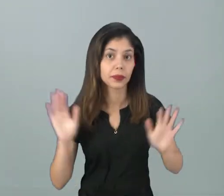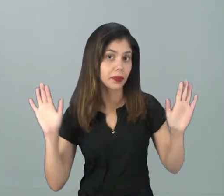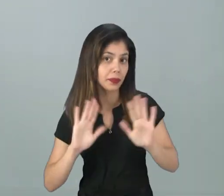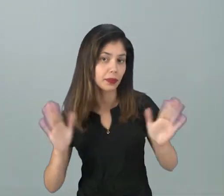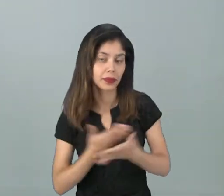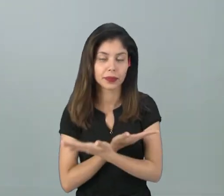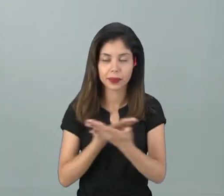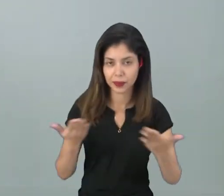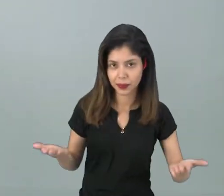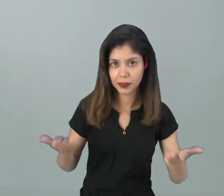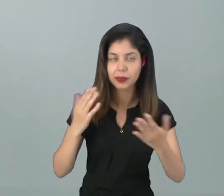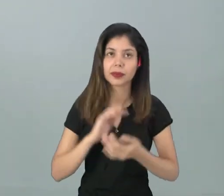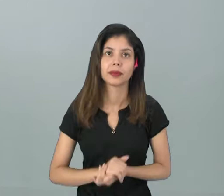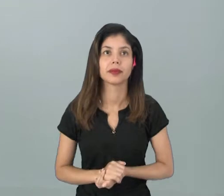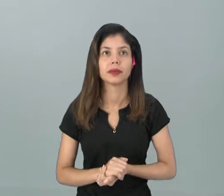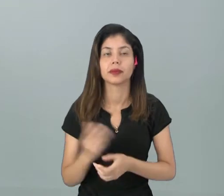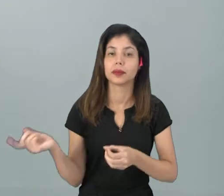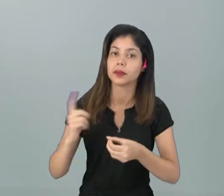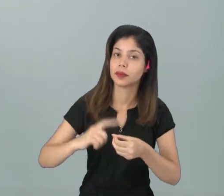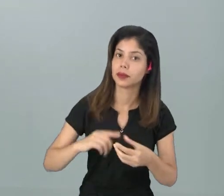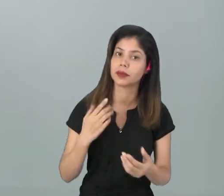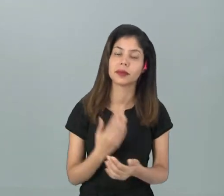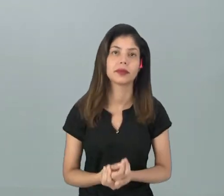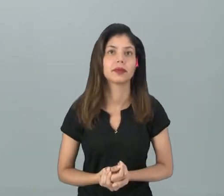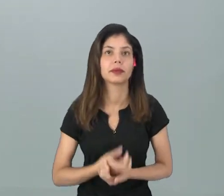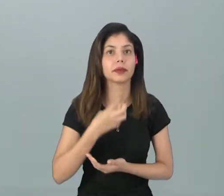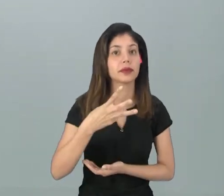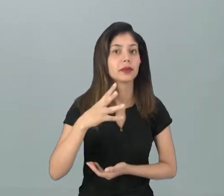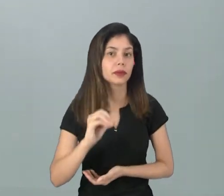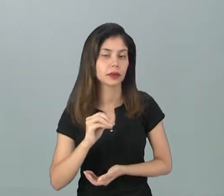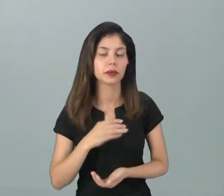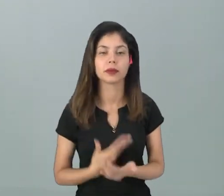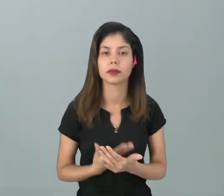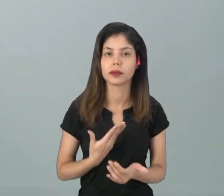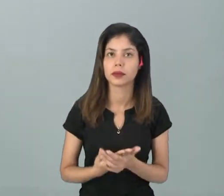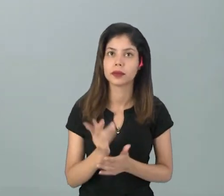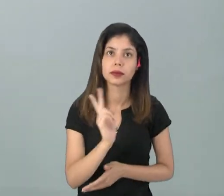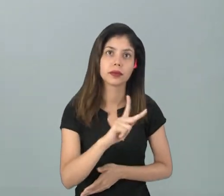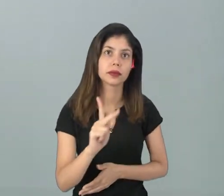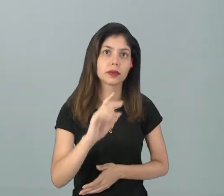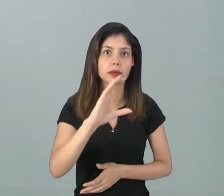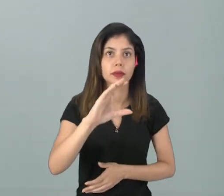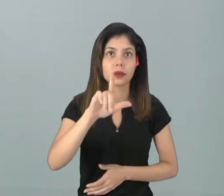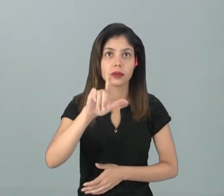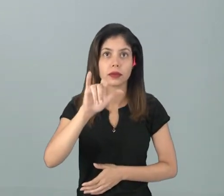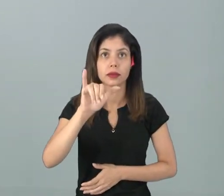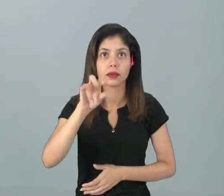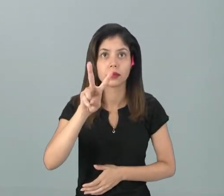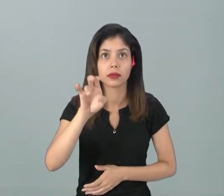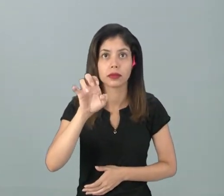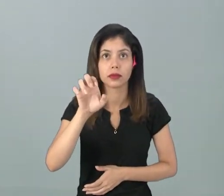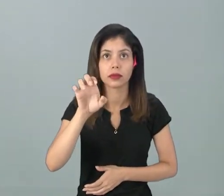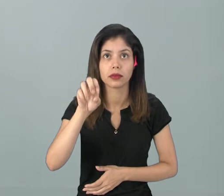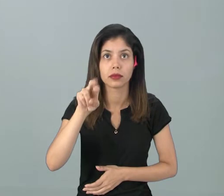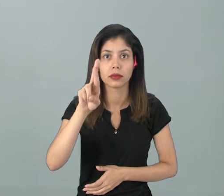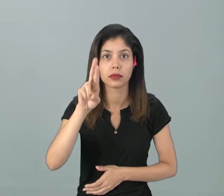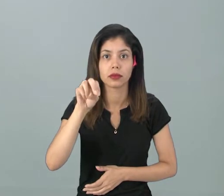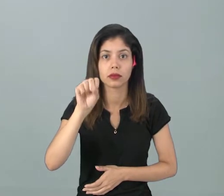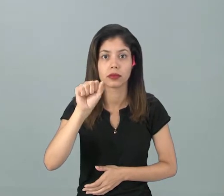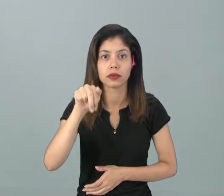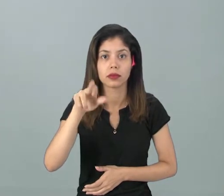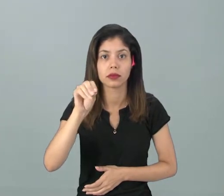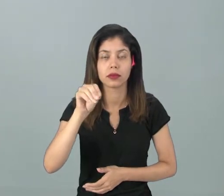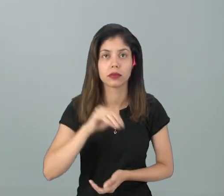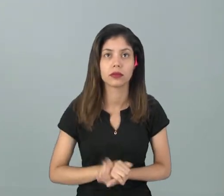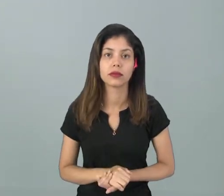Olá pessoal, estamos de volta com a nossa 30ª aula. Para quem não lembra, eu sou o professor Cleivson, trabalho com os sextos anos.